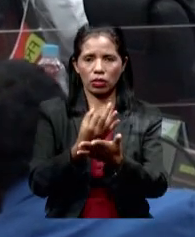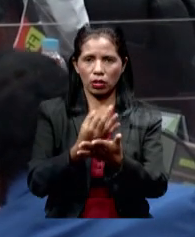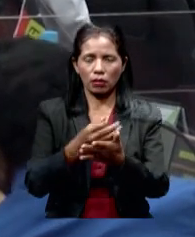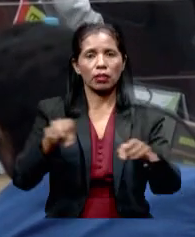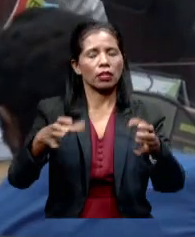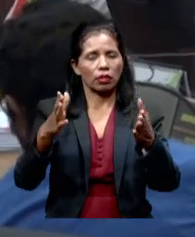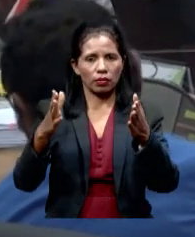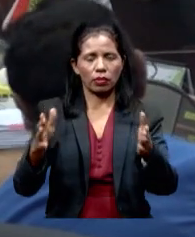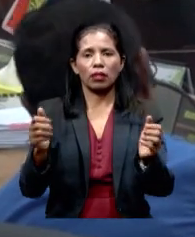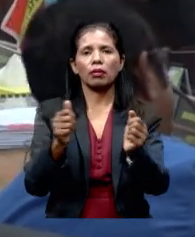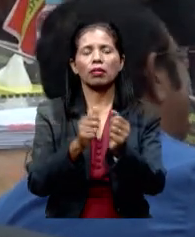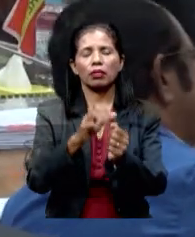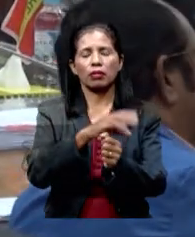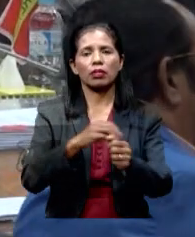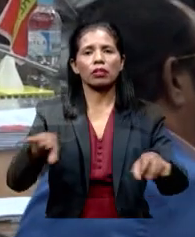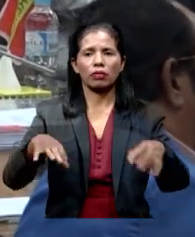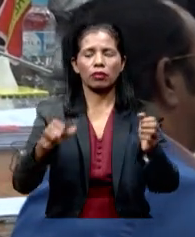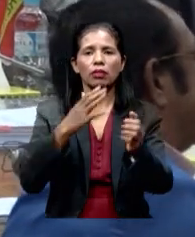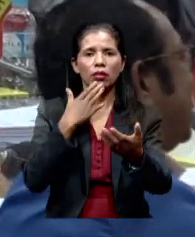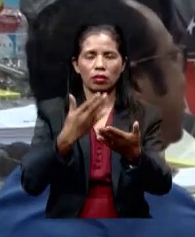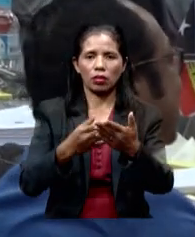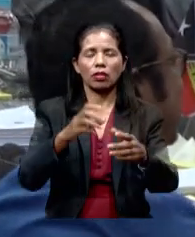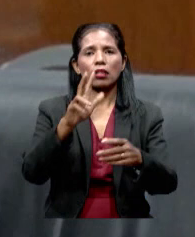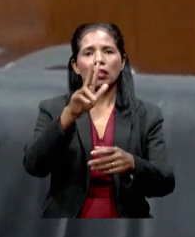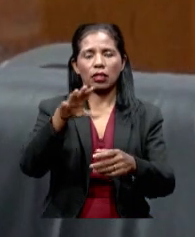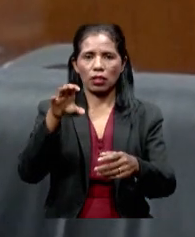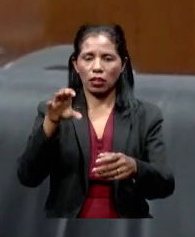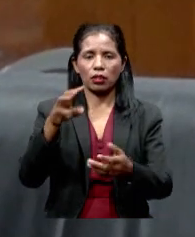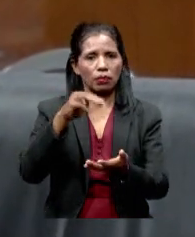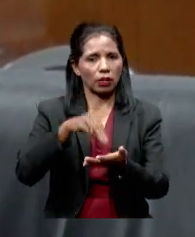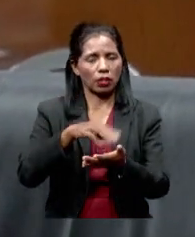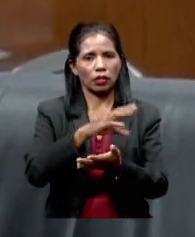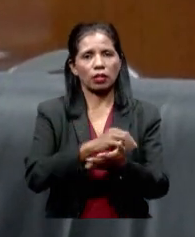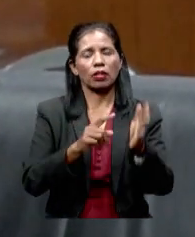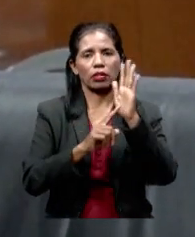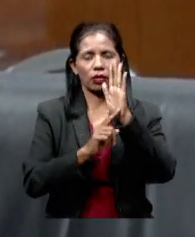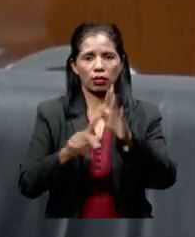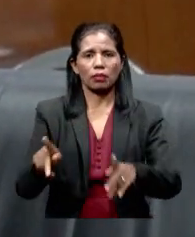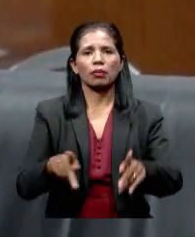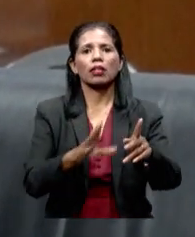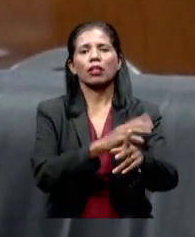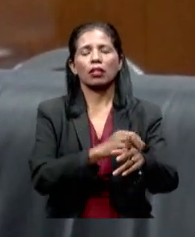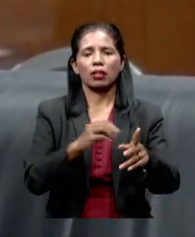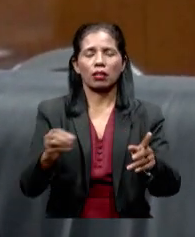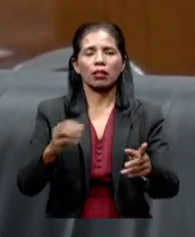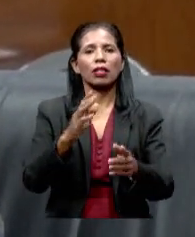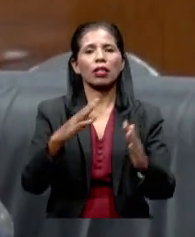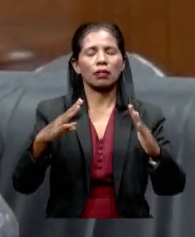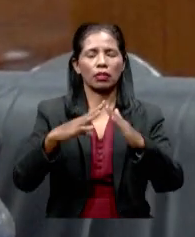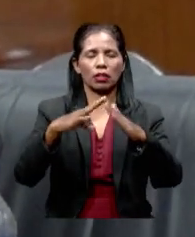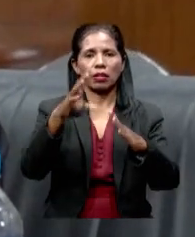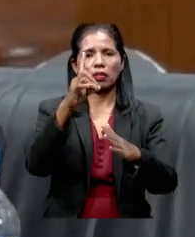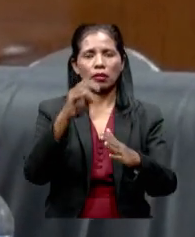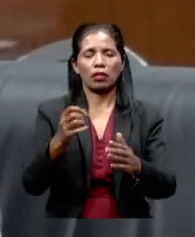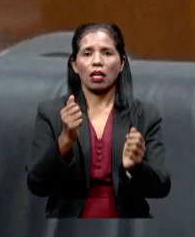satresin, bem serviço, tocon atos toloresin, transferência públicas, tocon atos lima resin, capital menor, quase